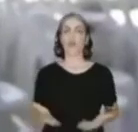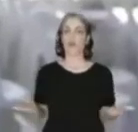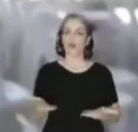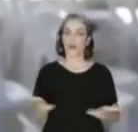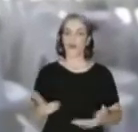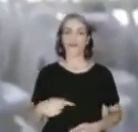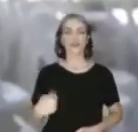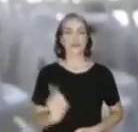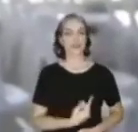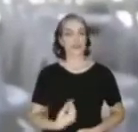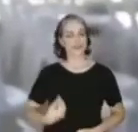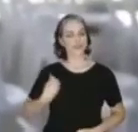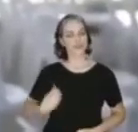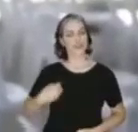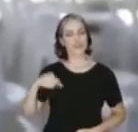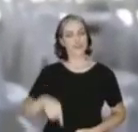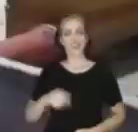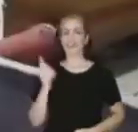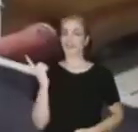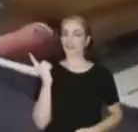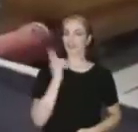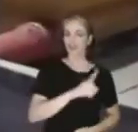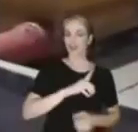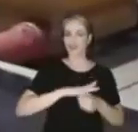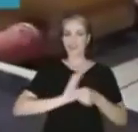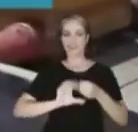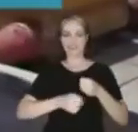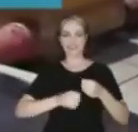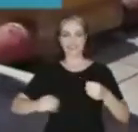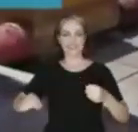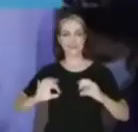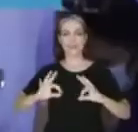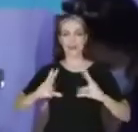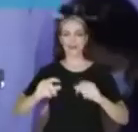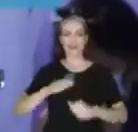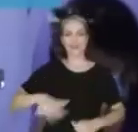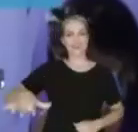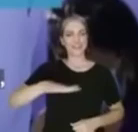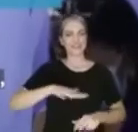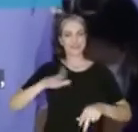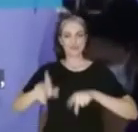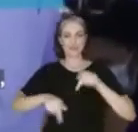hoje trazer saneamento para toda essa população aqui,